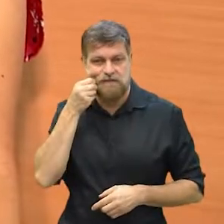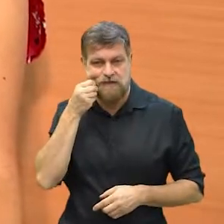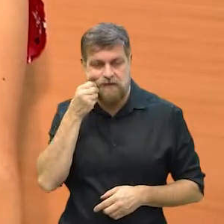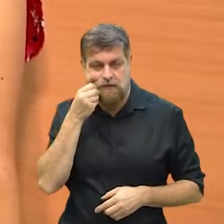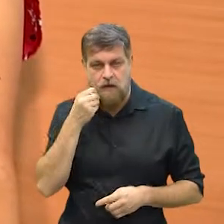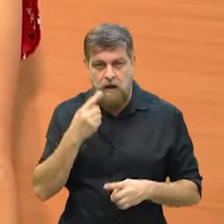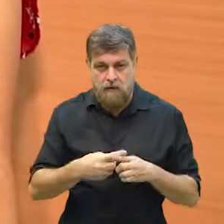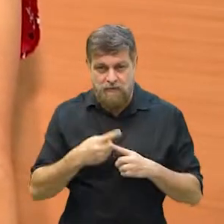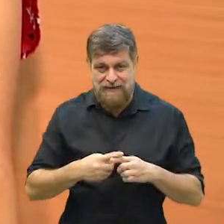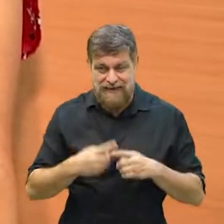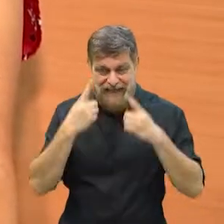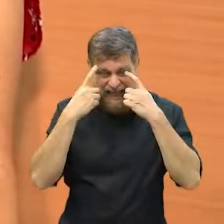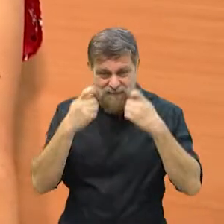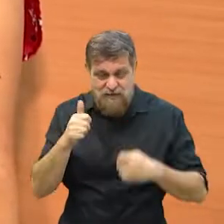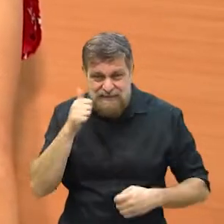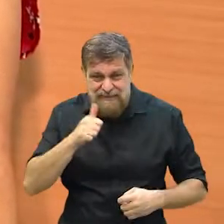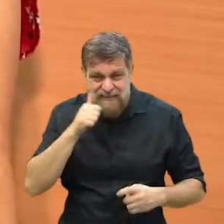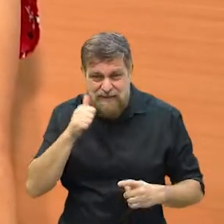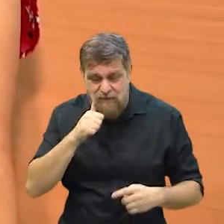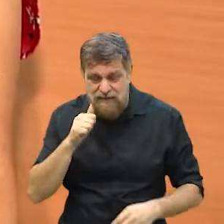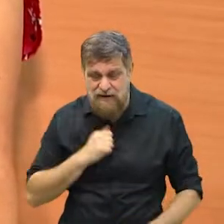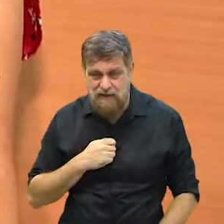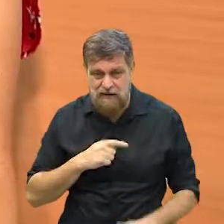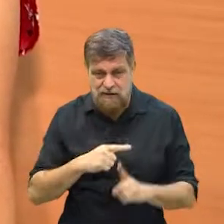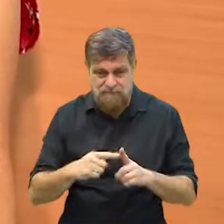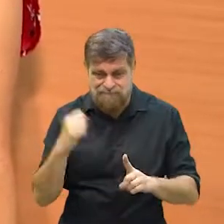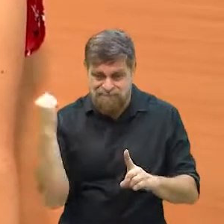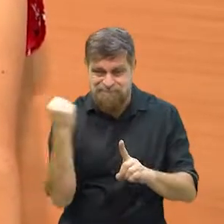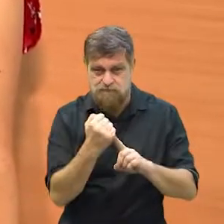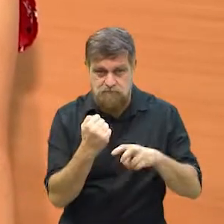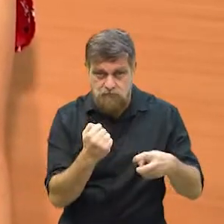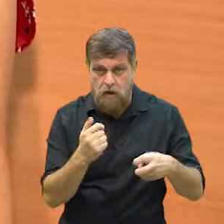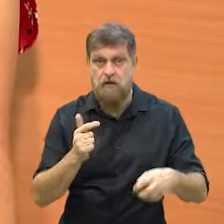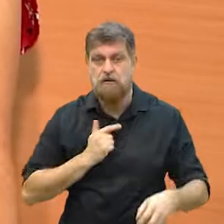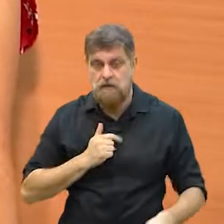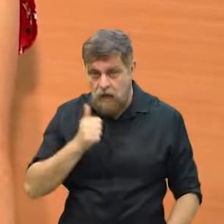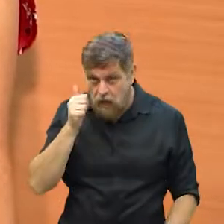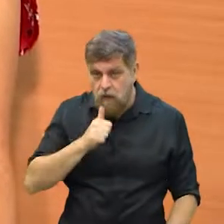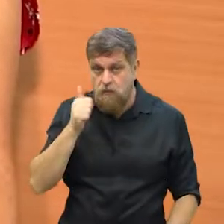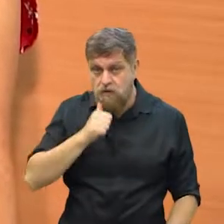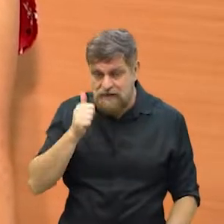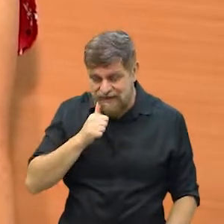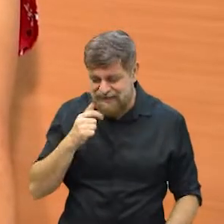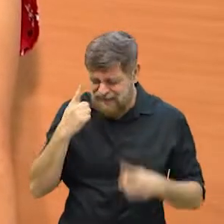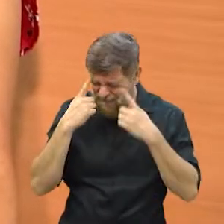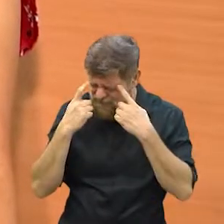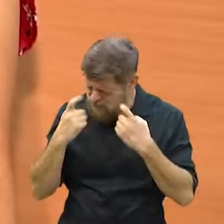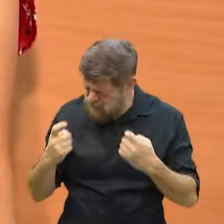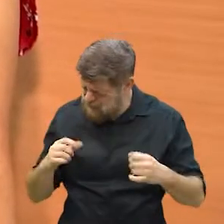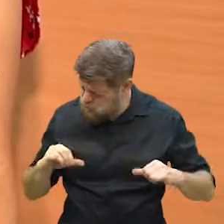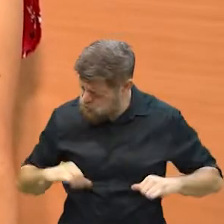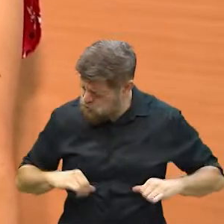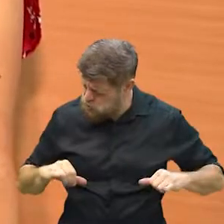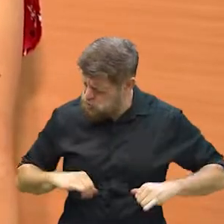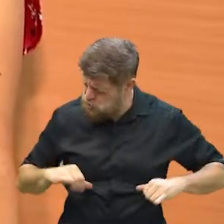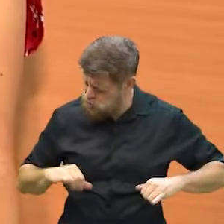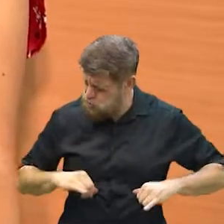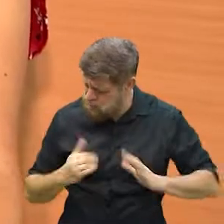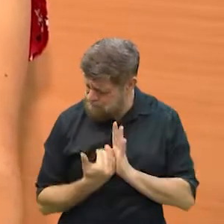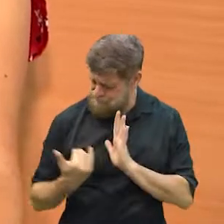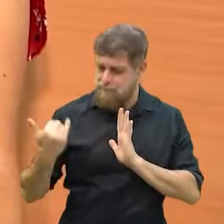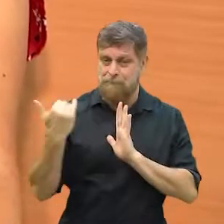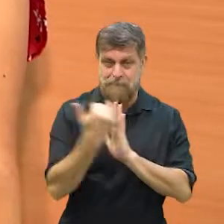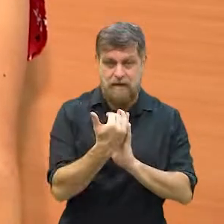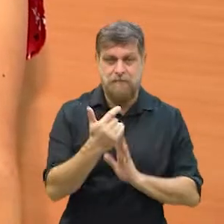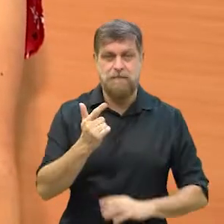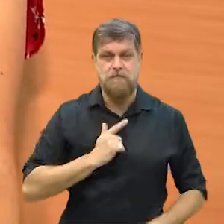agravou muito a violência doméstica, bastante, muitas mulheres estão em situação de violência agora, a